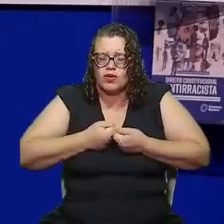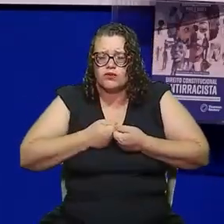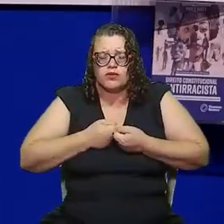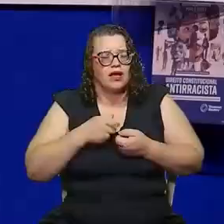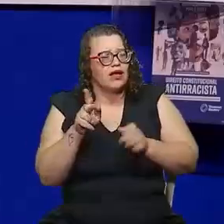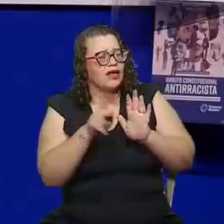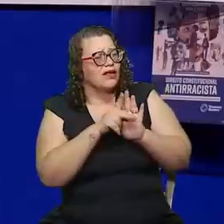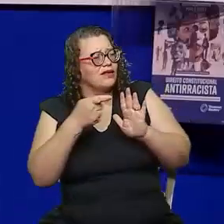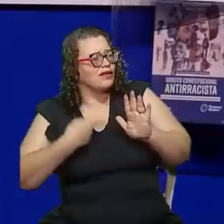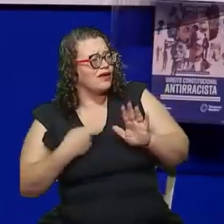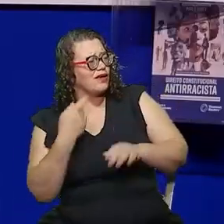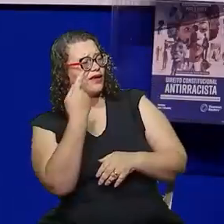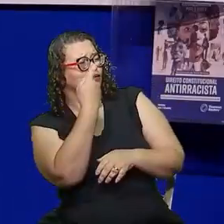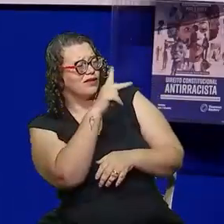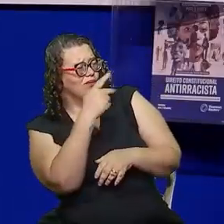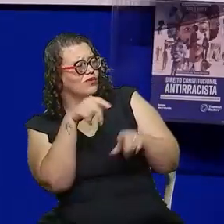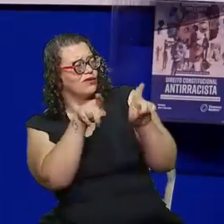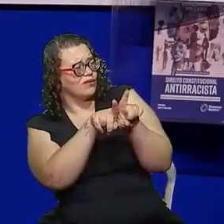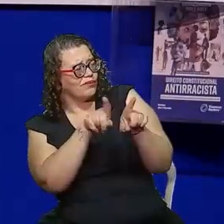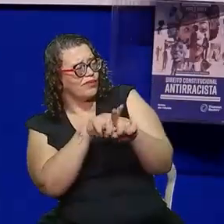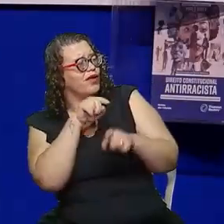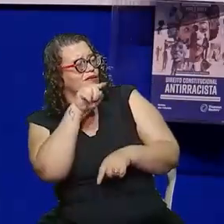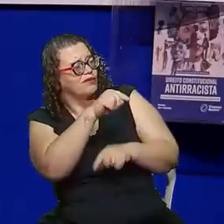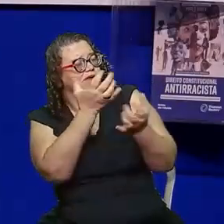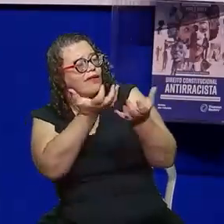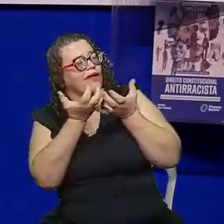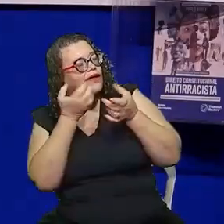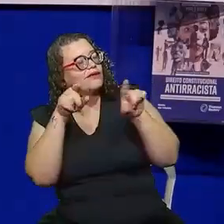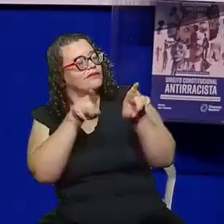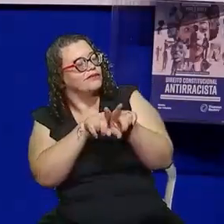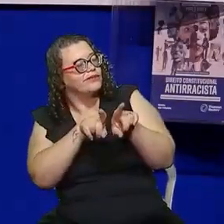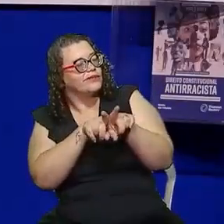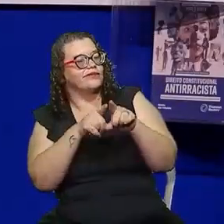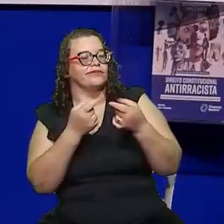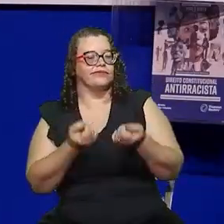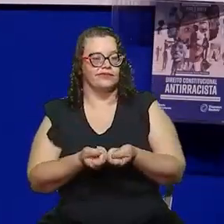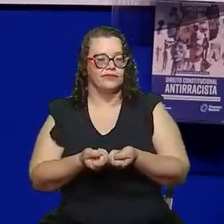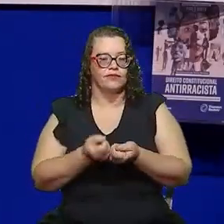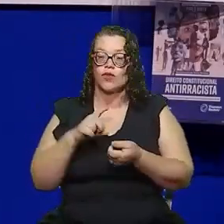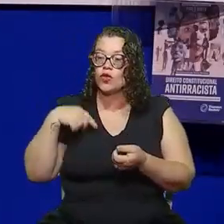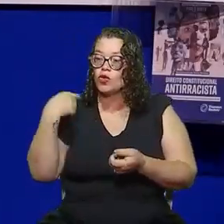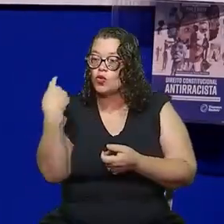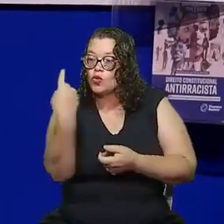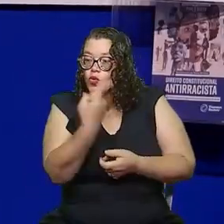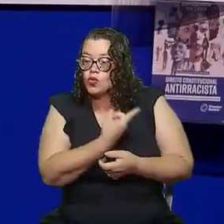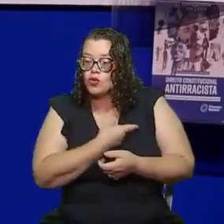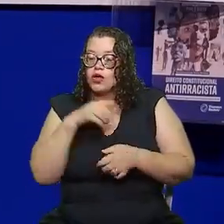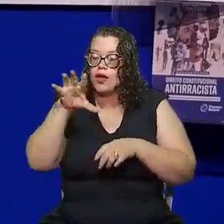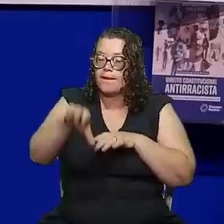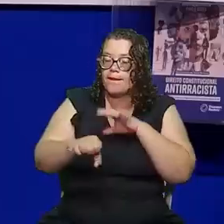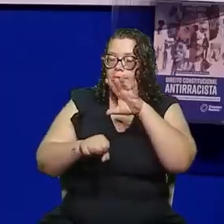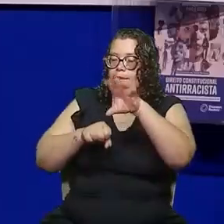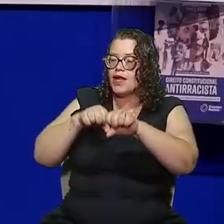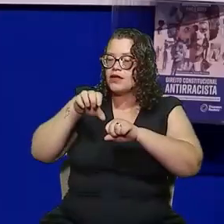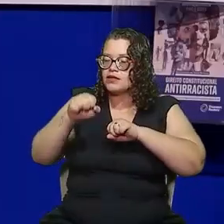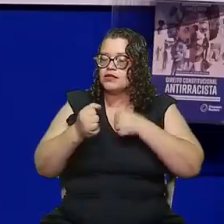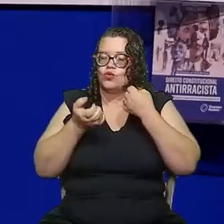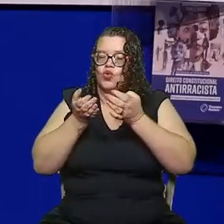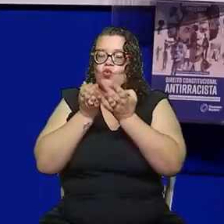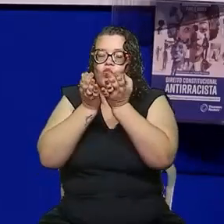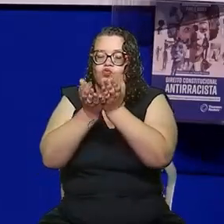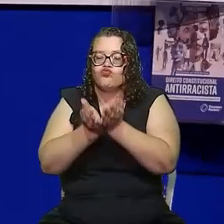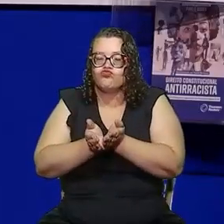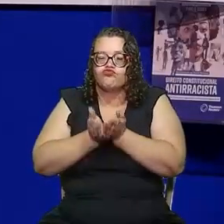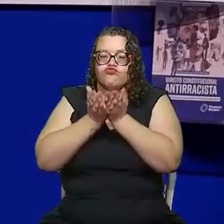teu? Ele disse, pode ser teu também, é só você querer. Sugiro que nós todos peguemos a jangada do